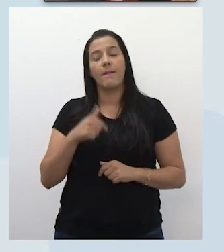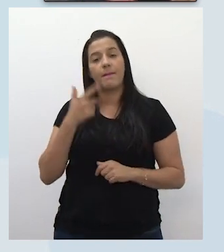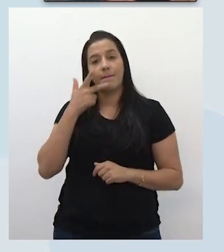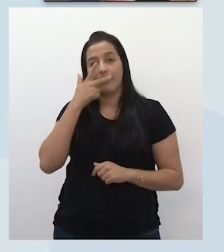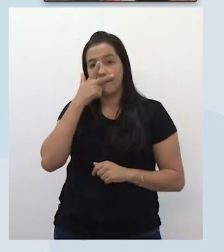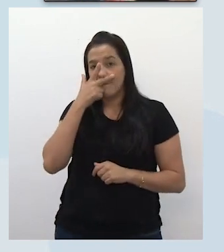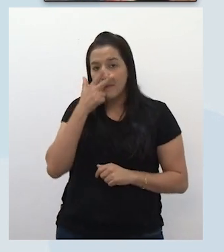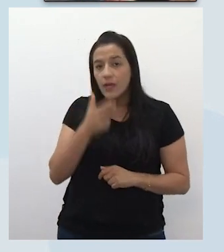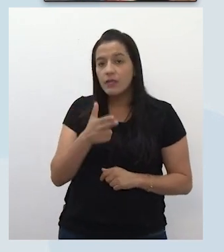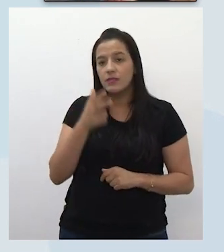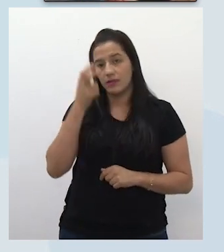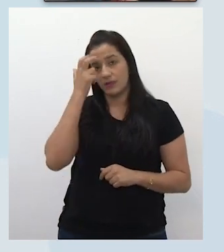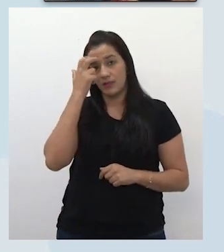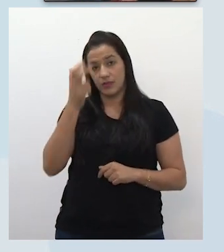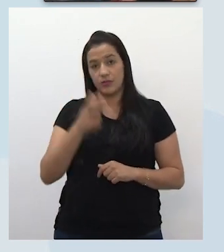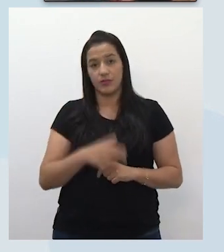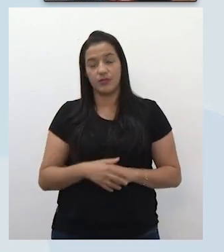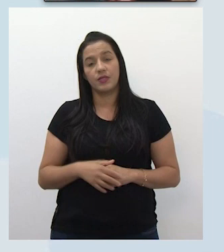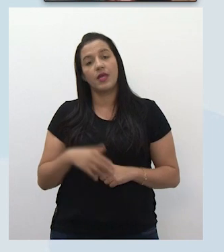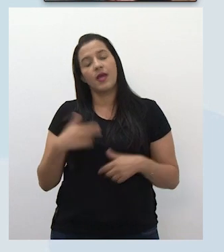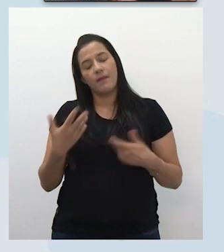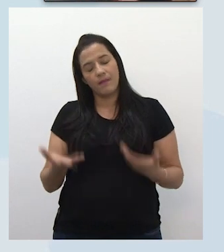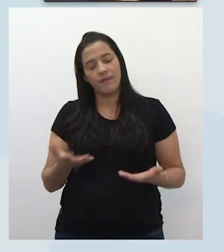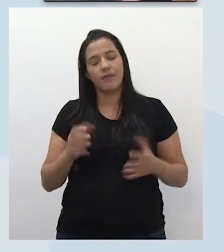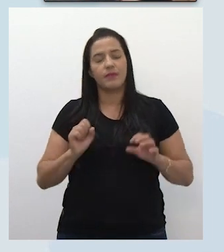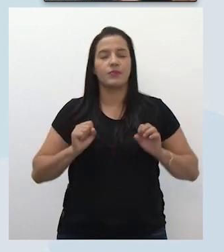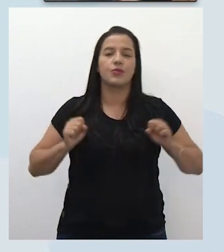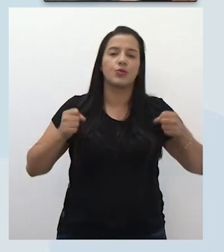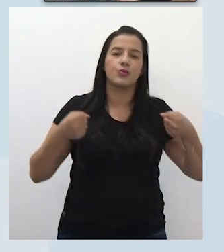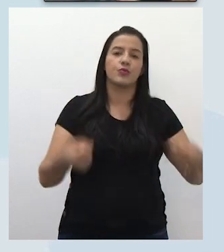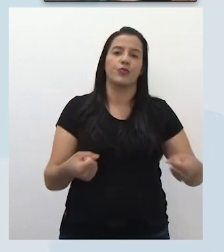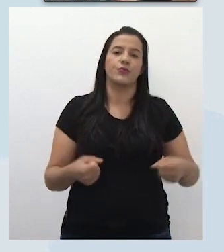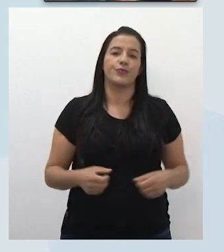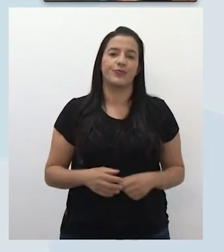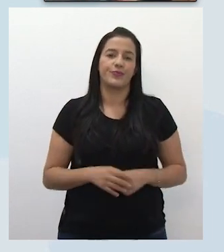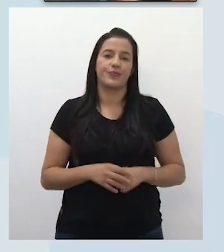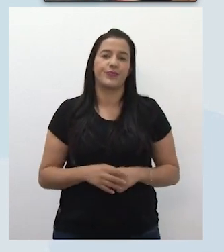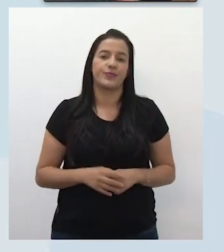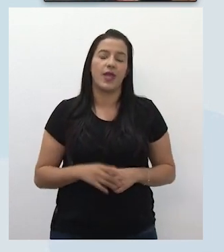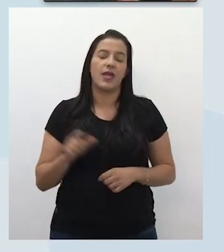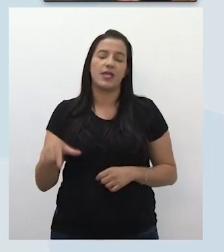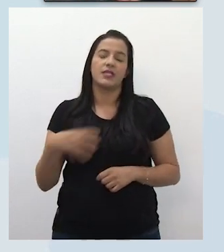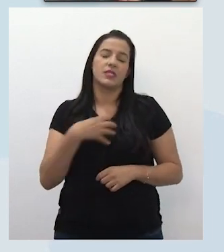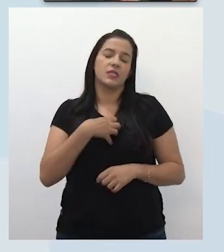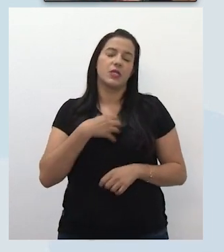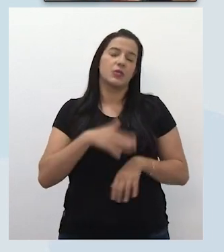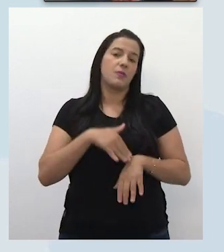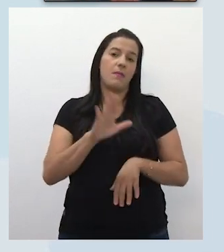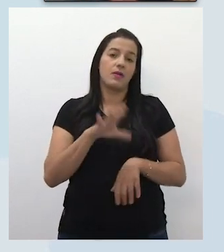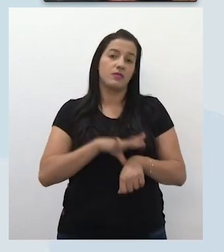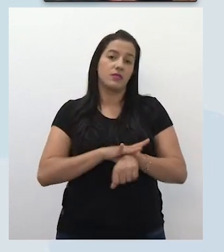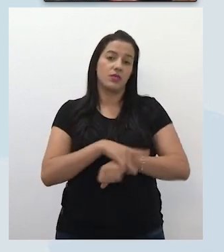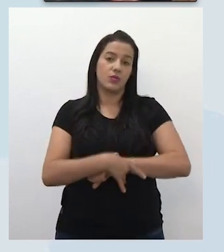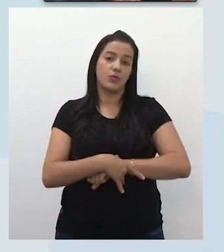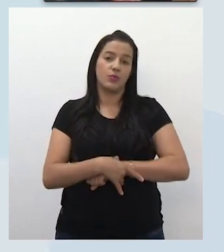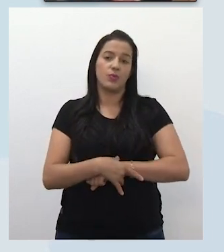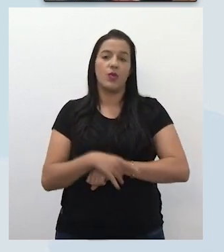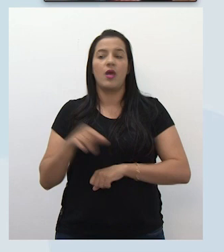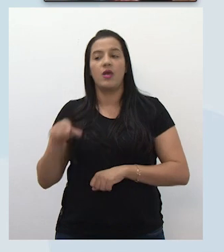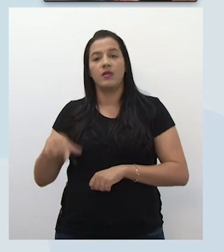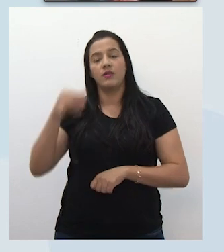parecer inteligente. E aí, para isso, eu crio uma zona de segurança. Então, eu vou